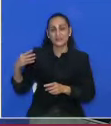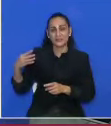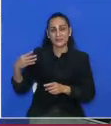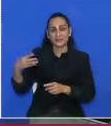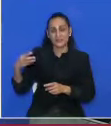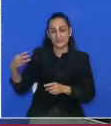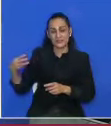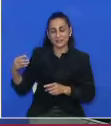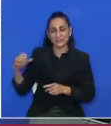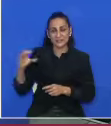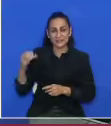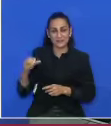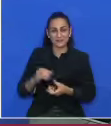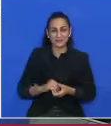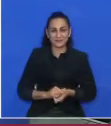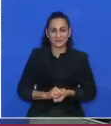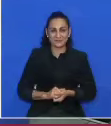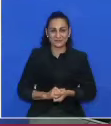R$ 57.132,43.